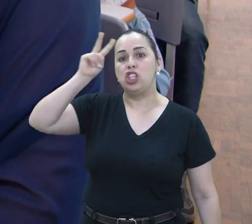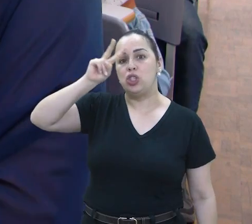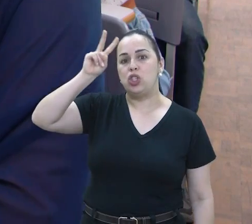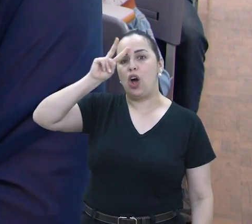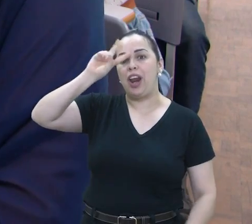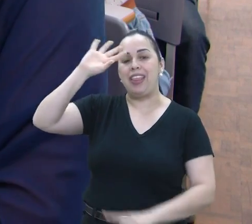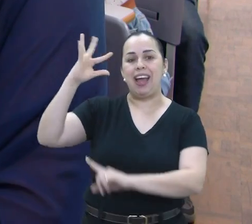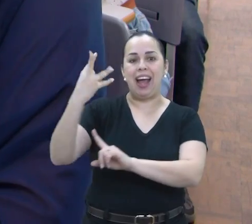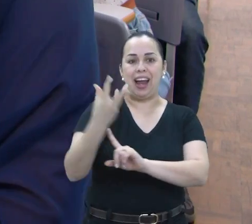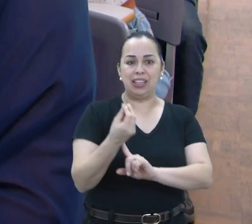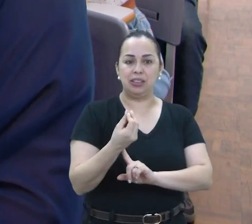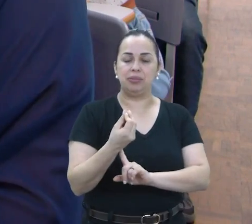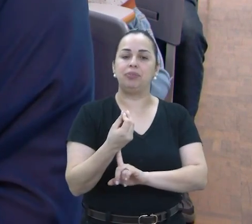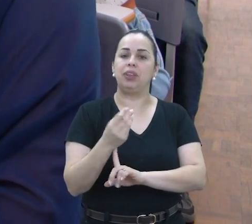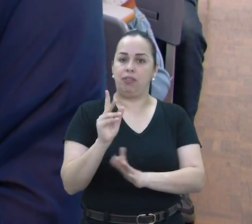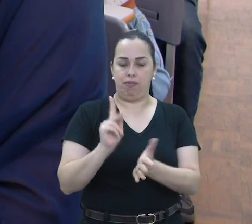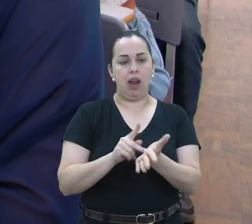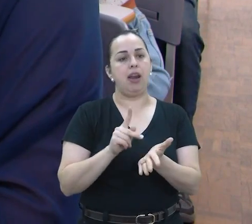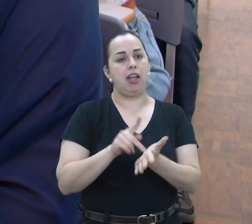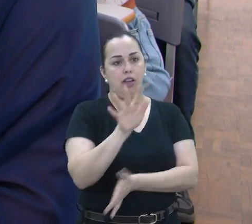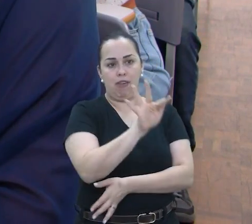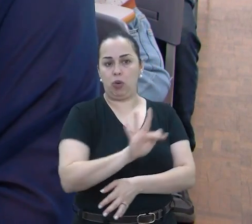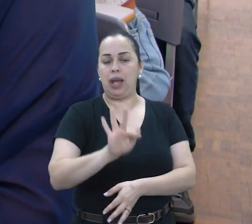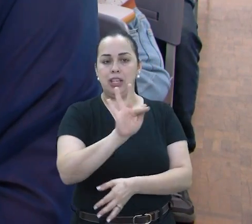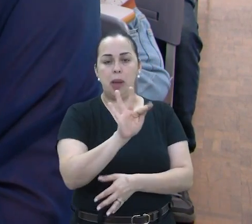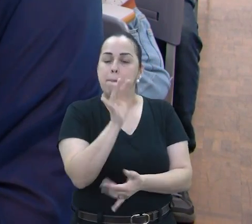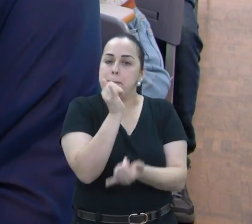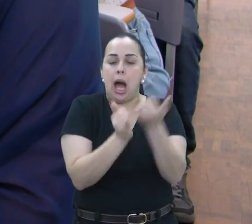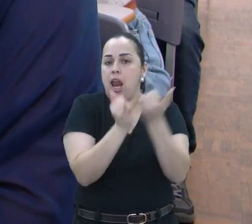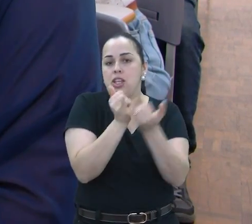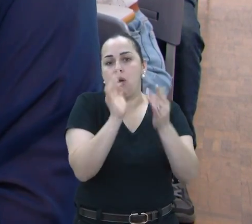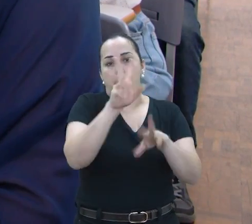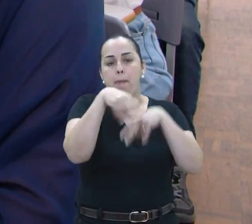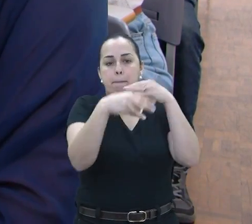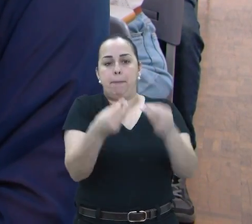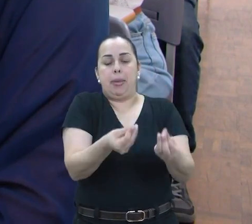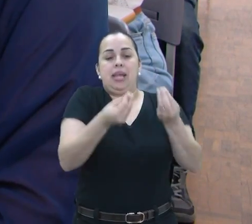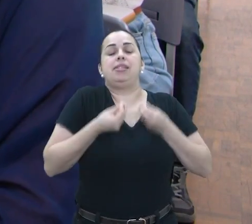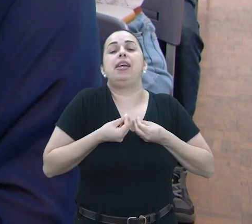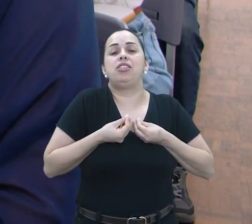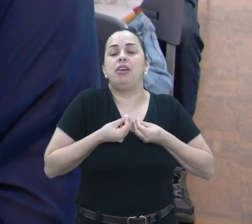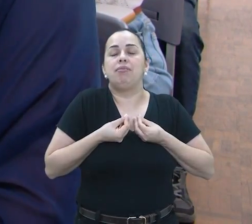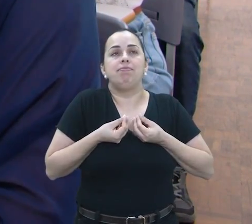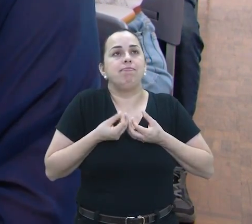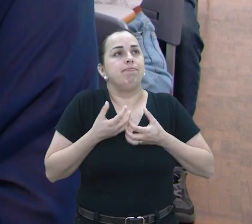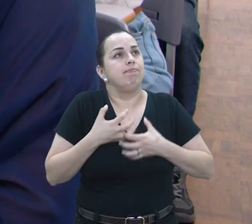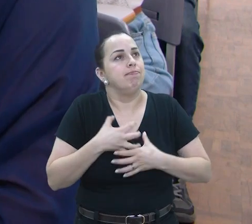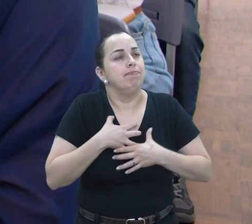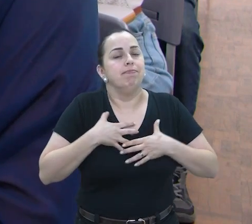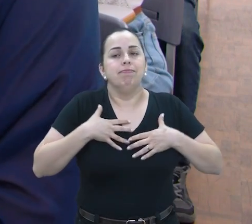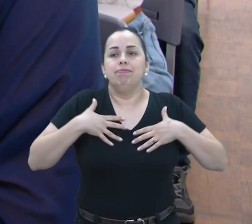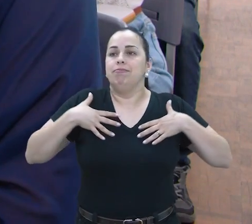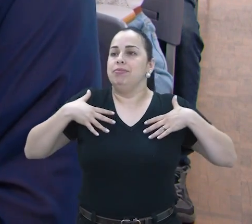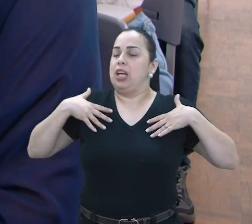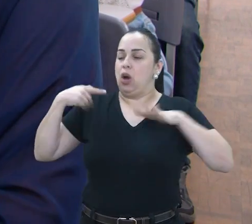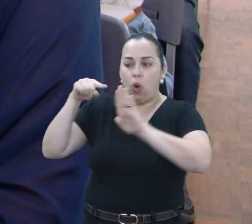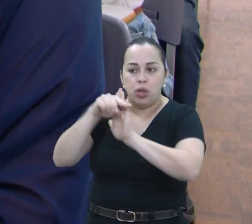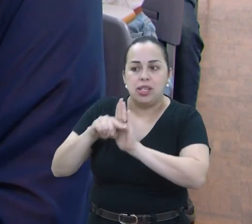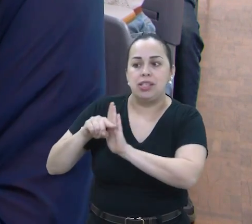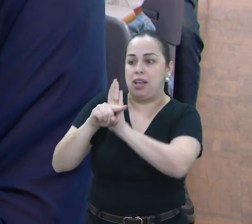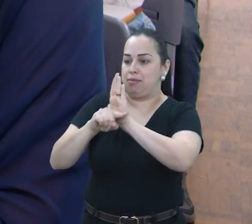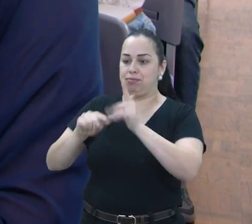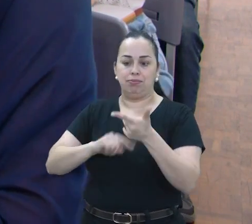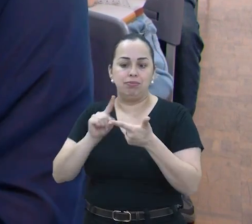foi um presente que a faculdade me deu, porque foi uma maneira de eu voltar a pesquisar, a ter que